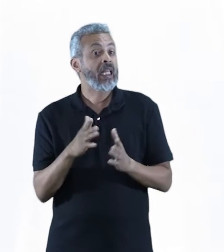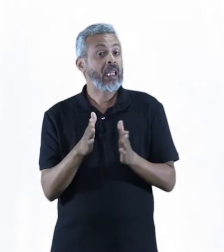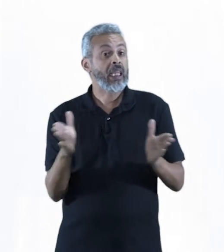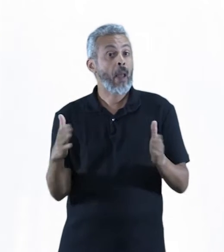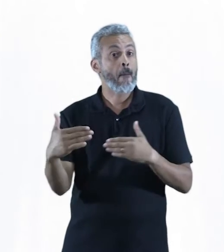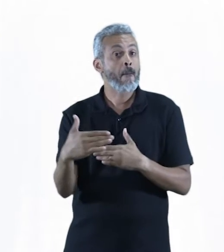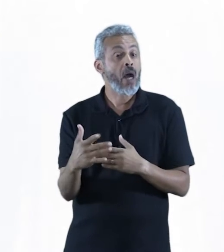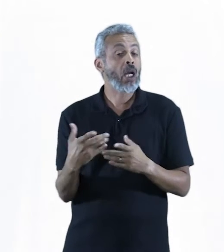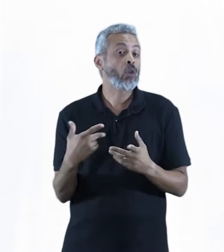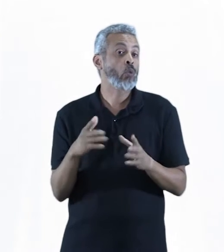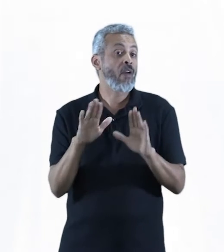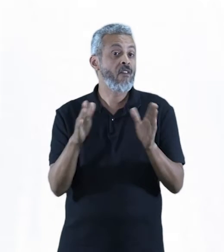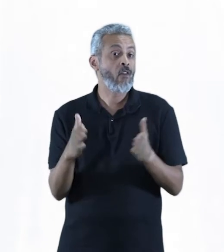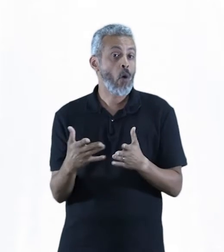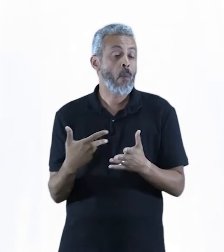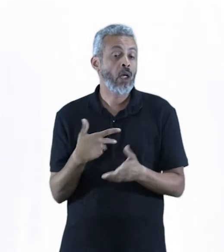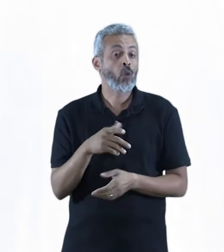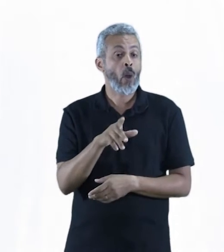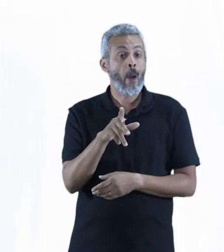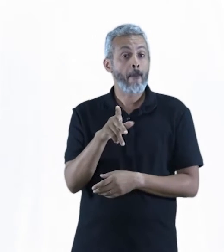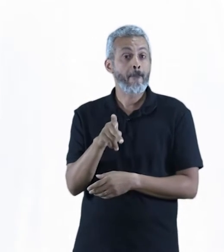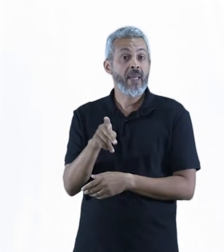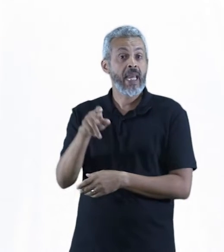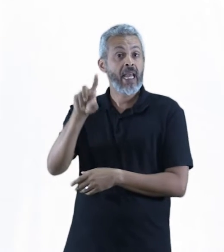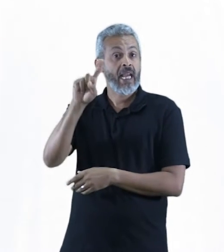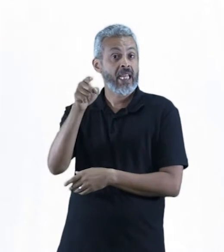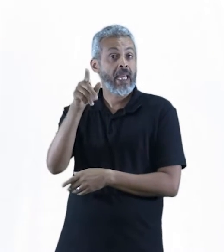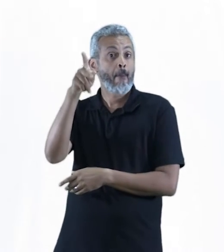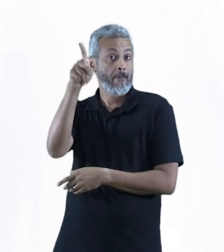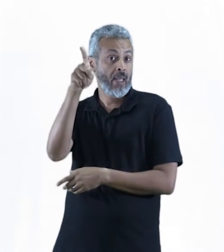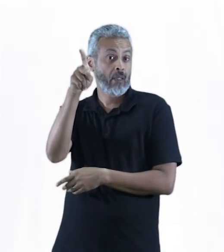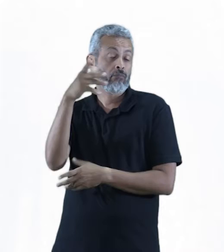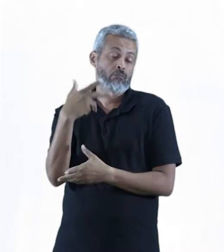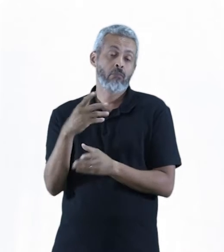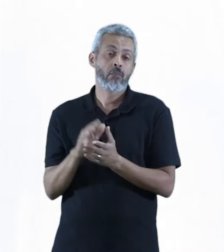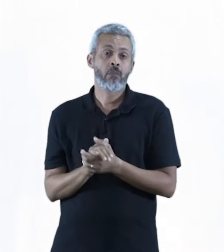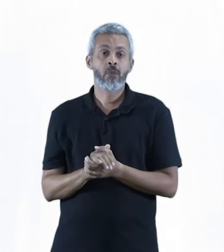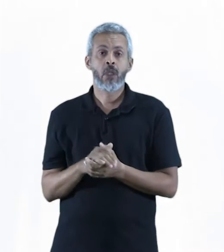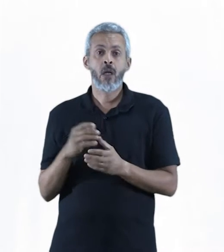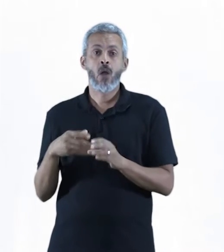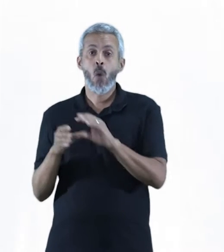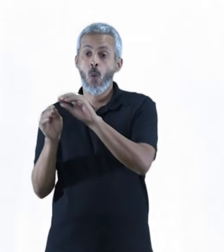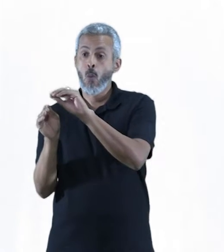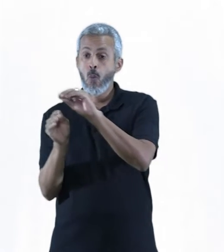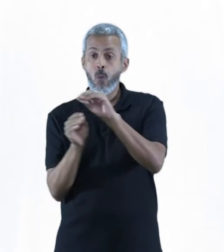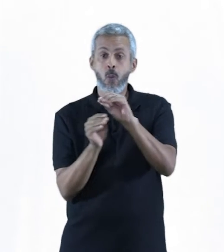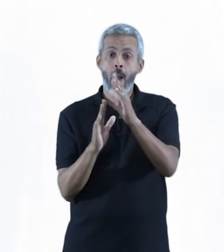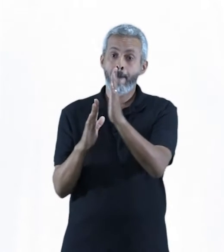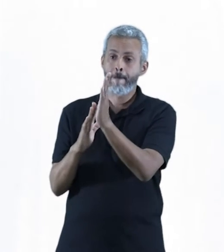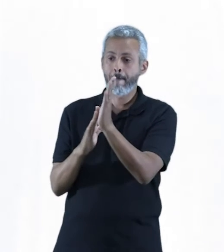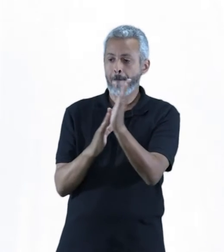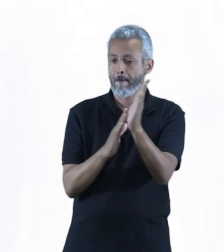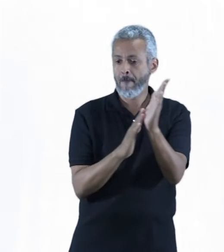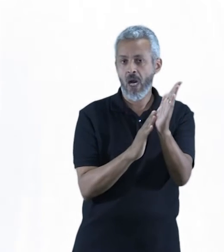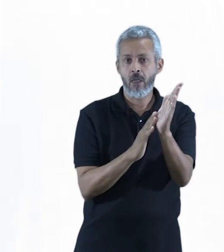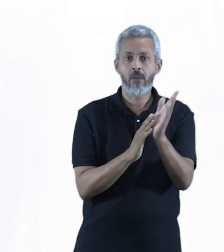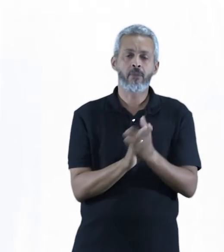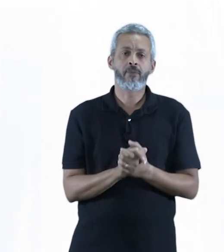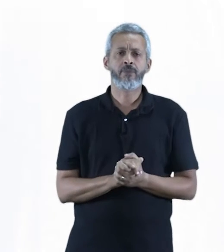e formato do segmento P'P, pois foi deslocado paralelamente.